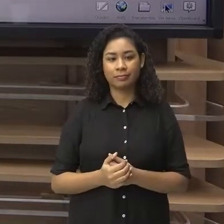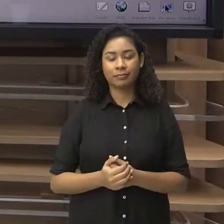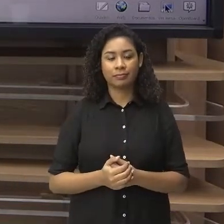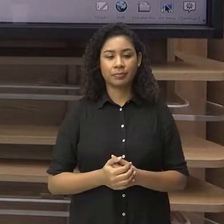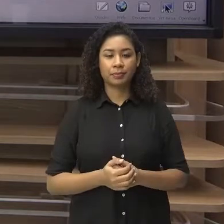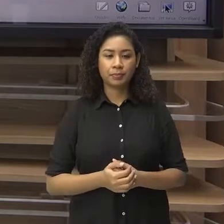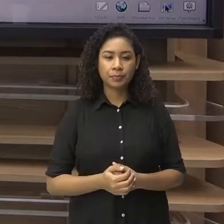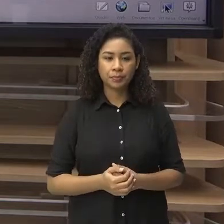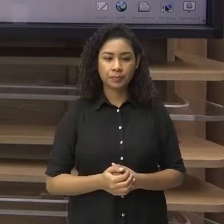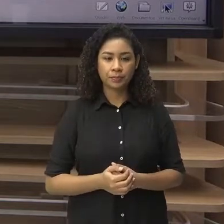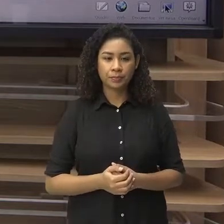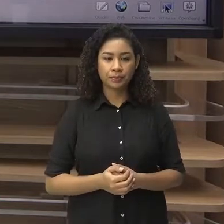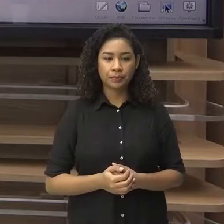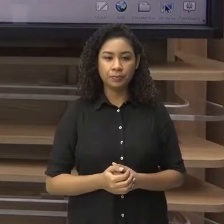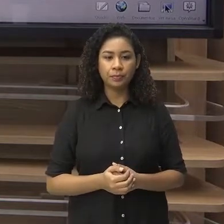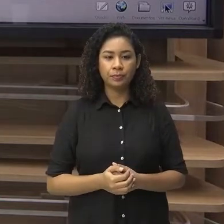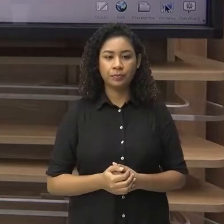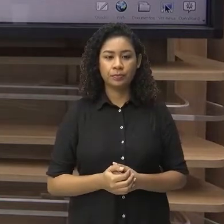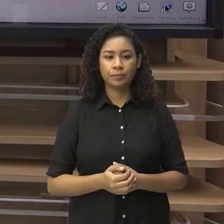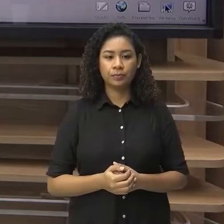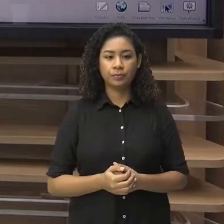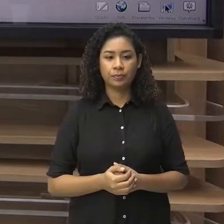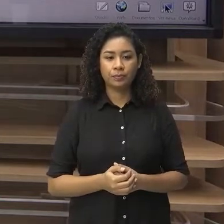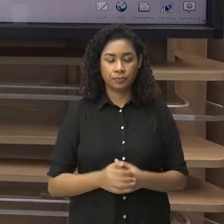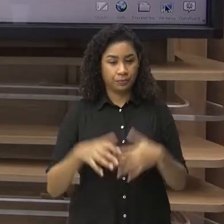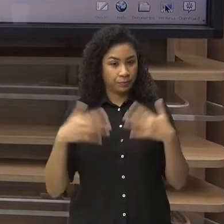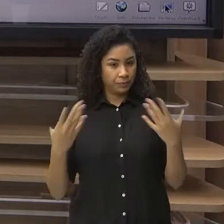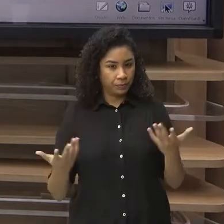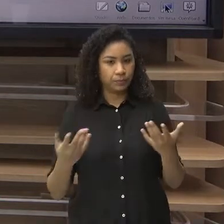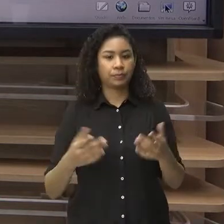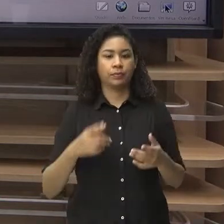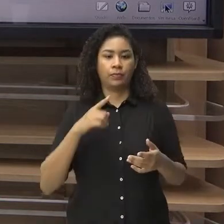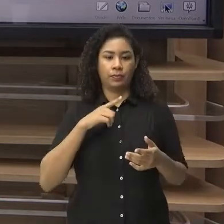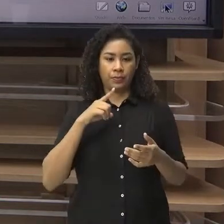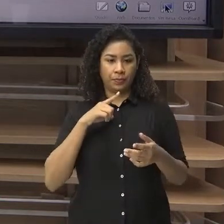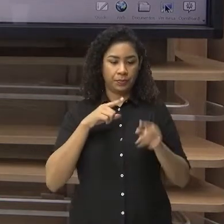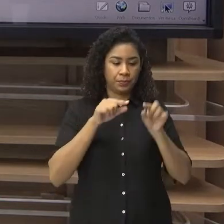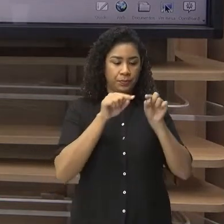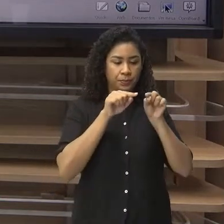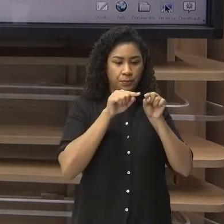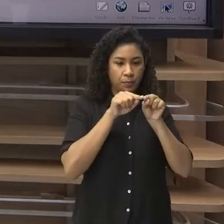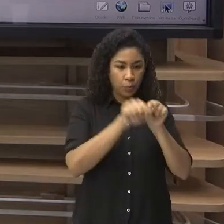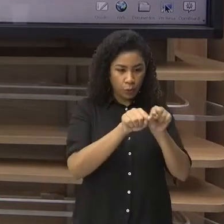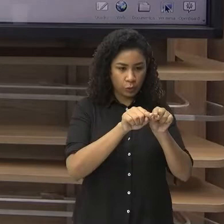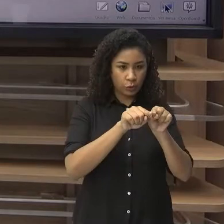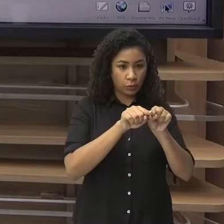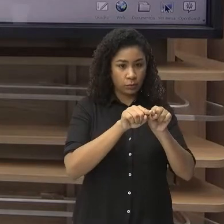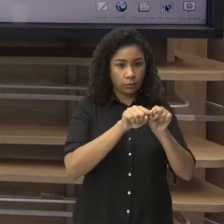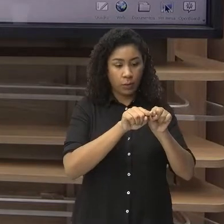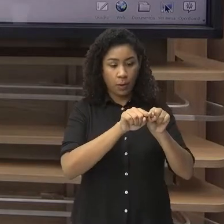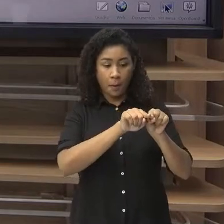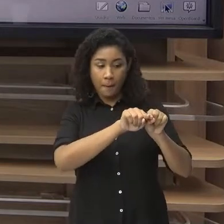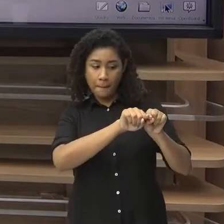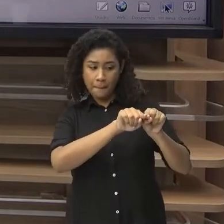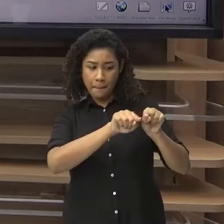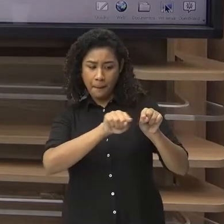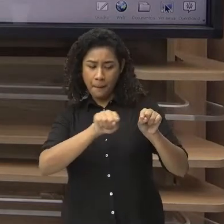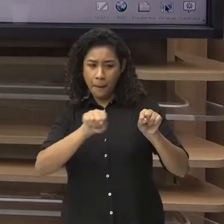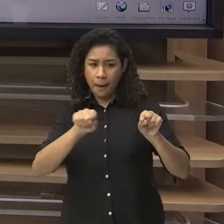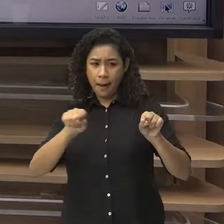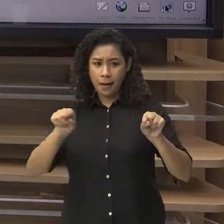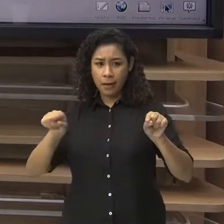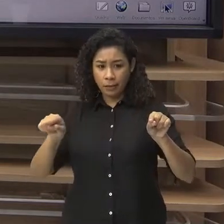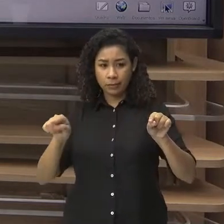esse ponto, tá? Desse ponto a essa reta existe uma distância, claro, né? E essa